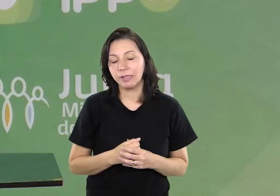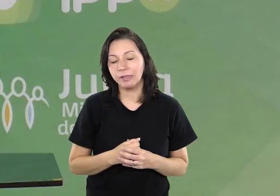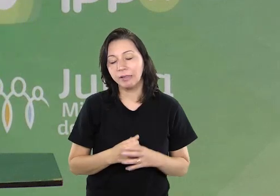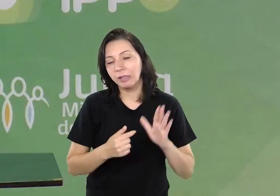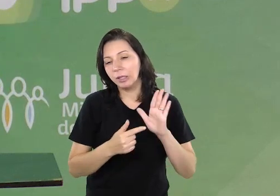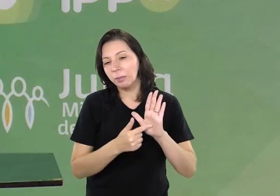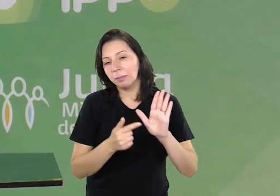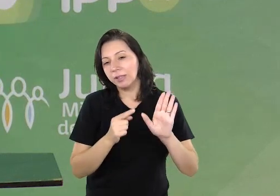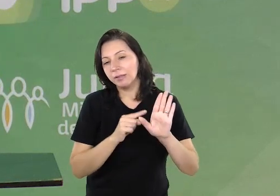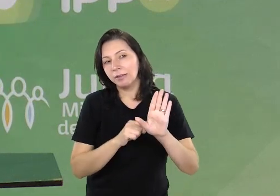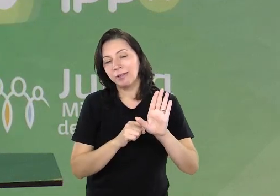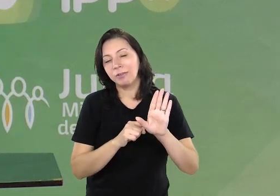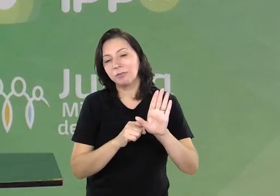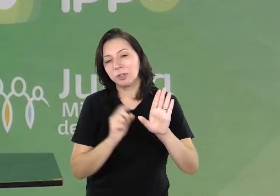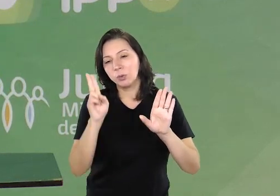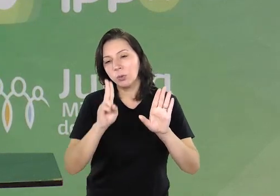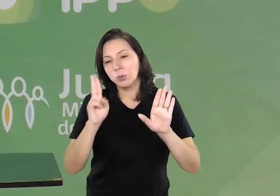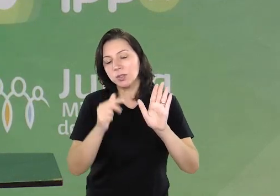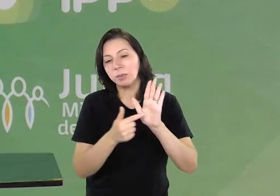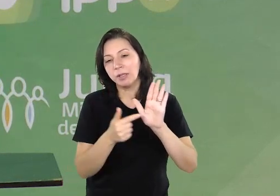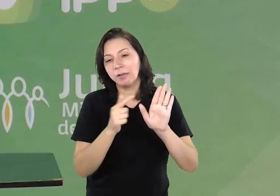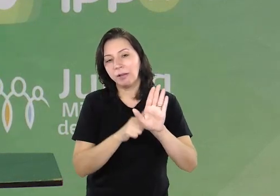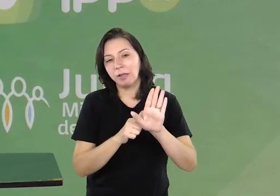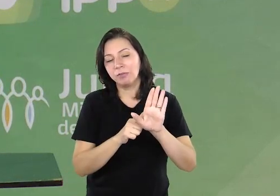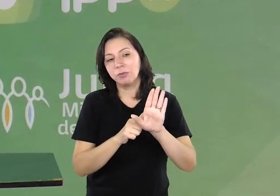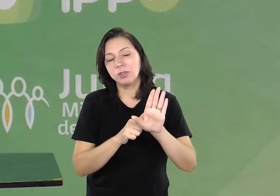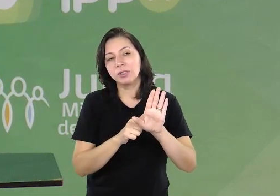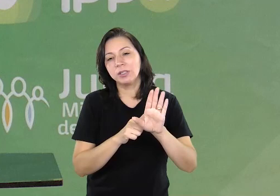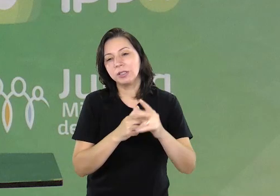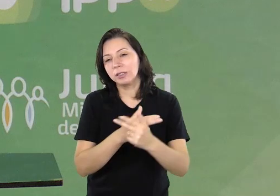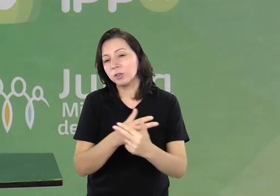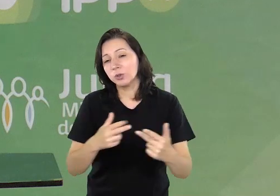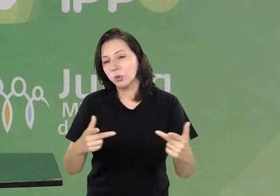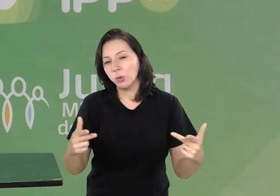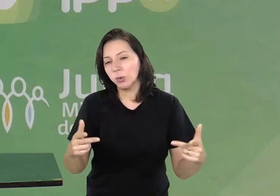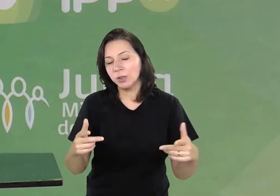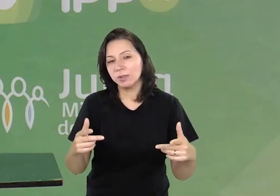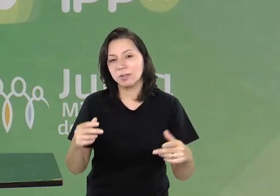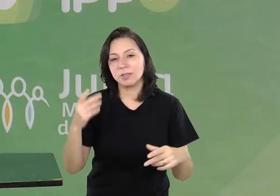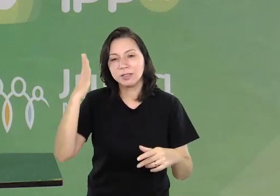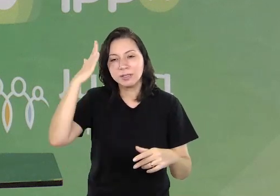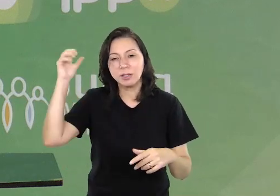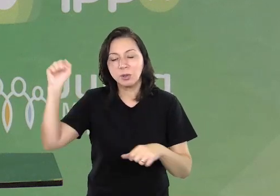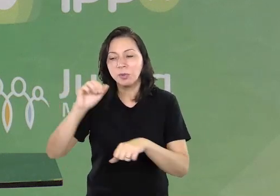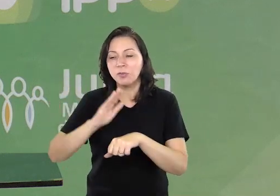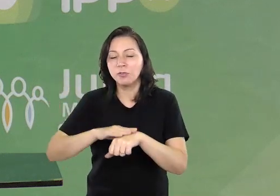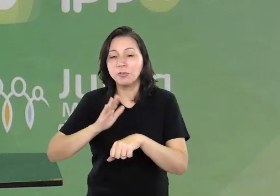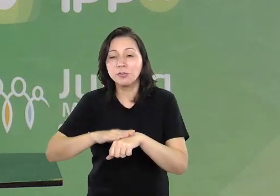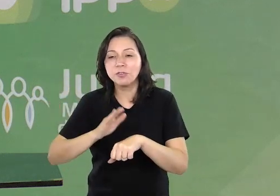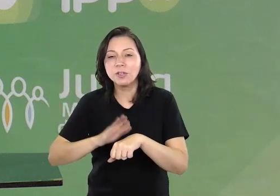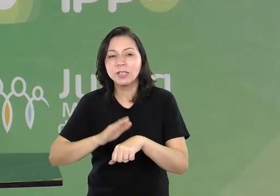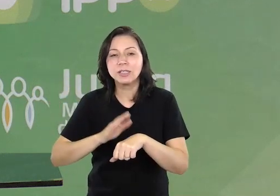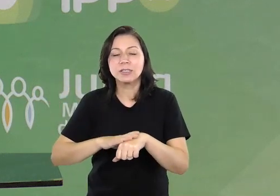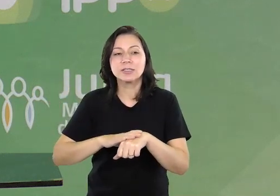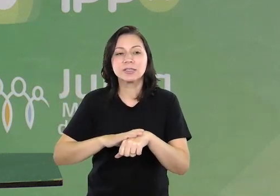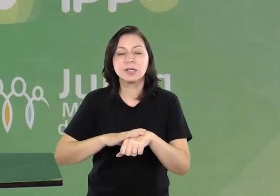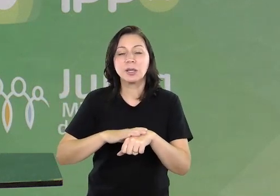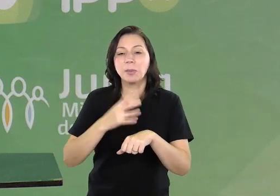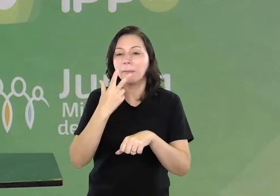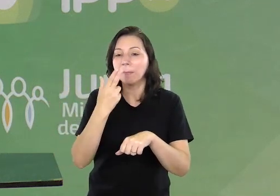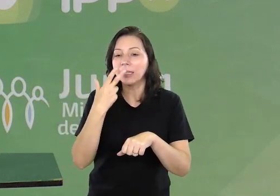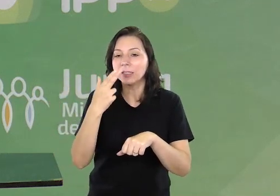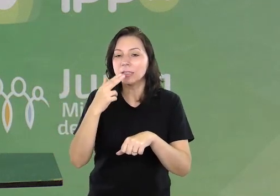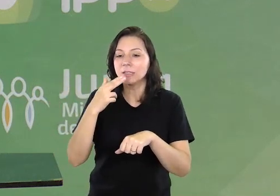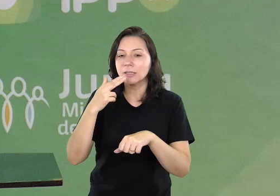tentou correr atrás do vento é pior do que correr atrás de avião você não vai chegar nunca não vai alcançar nunca